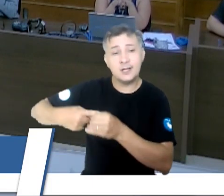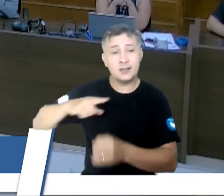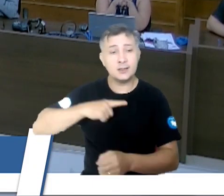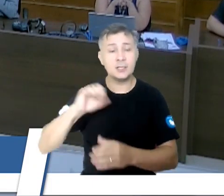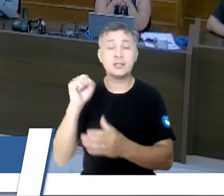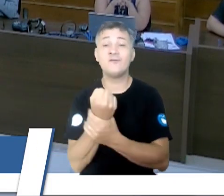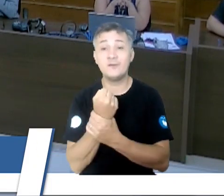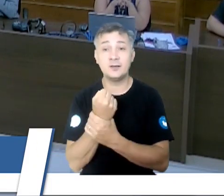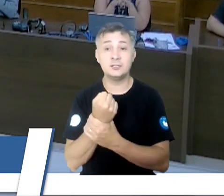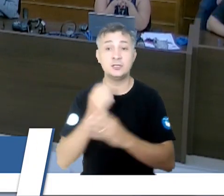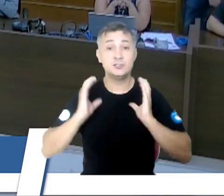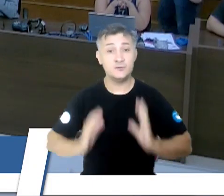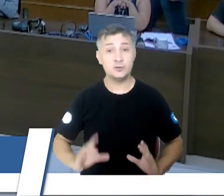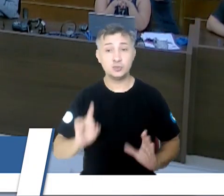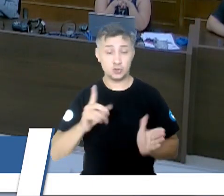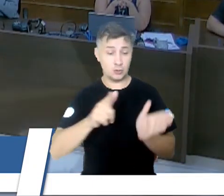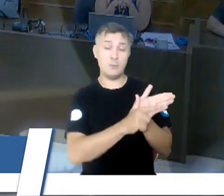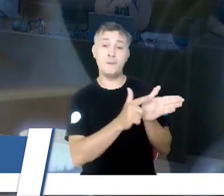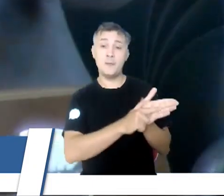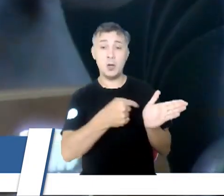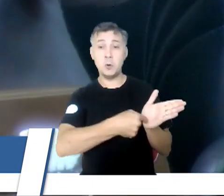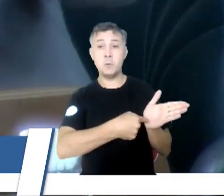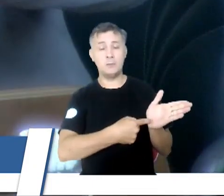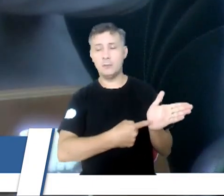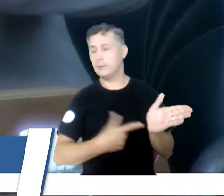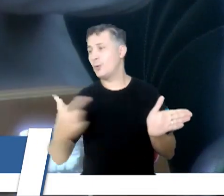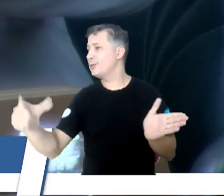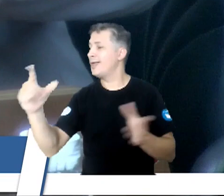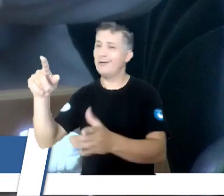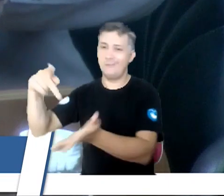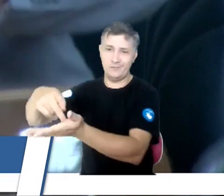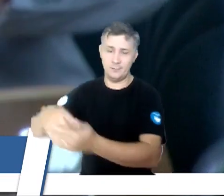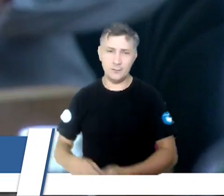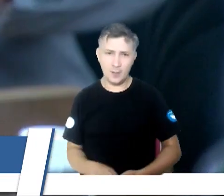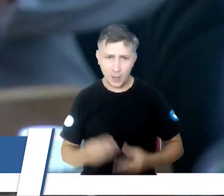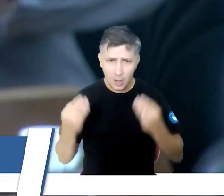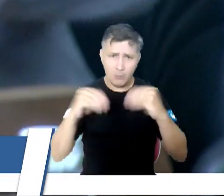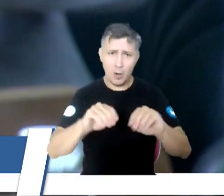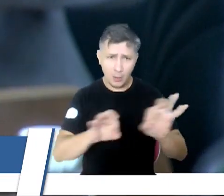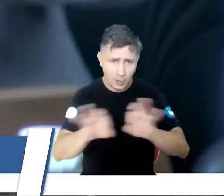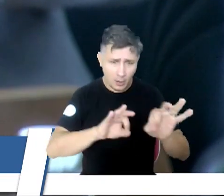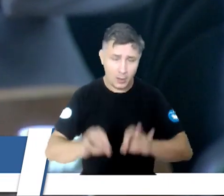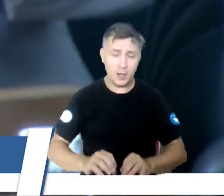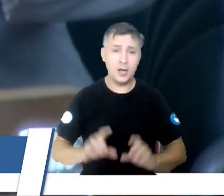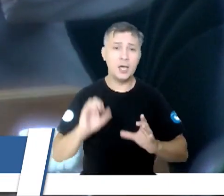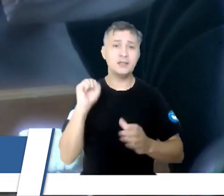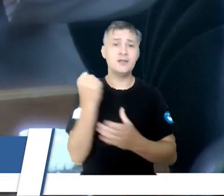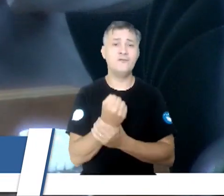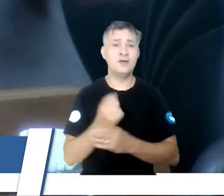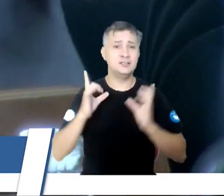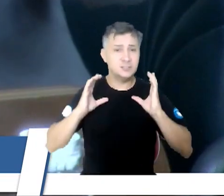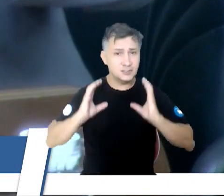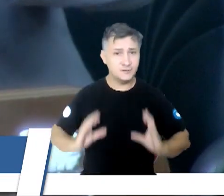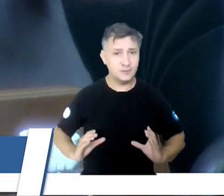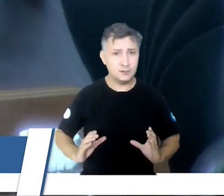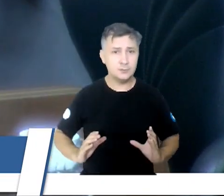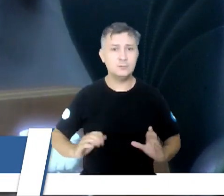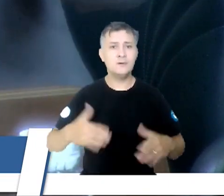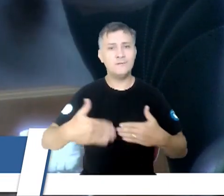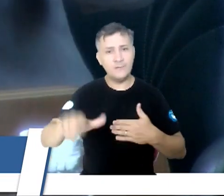E outra coisa, a Receita, se montar uma Defesa Civil, tem verbas federais para vir para cá. A gente se acostumou a fazer o quê? A